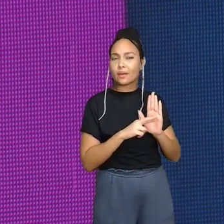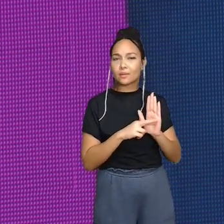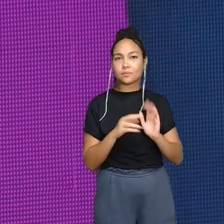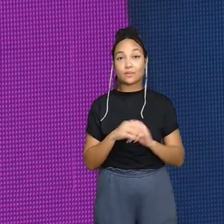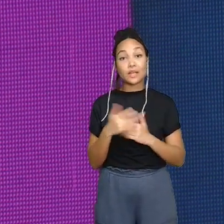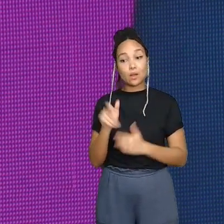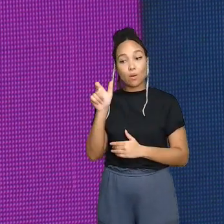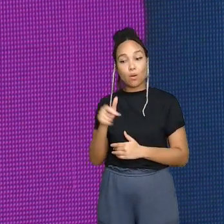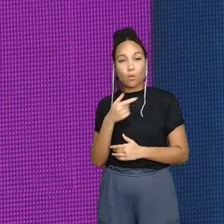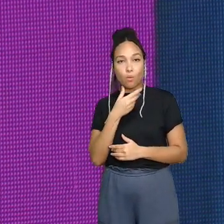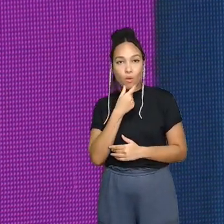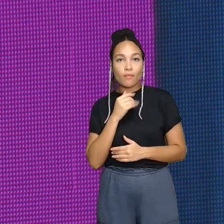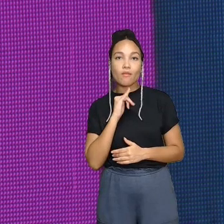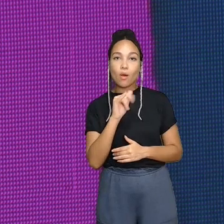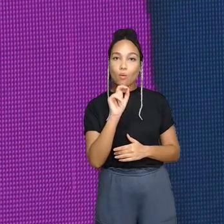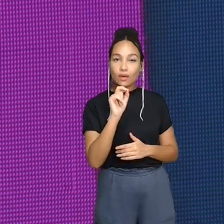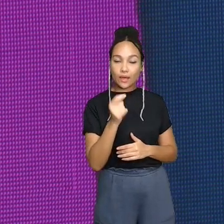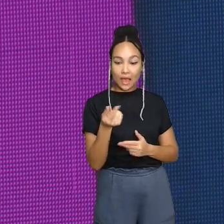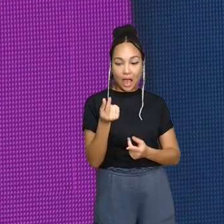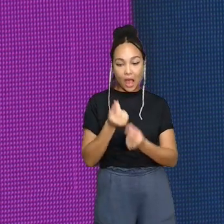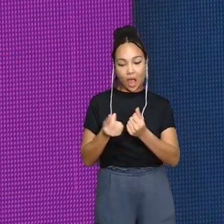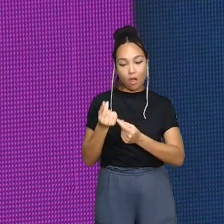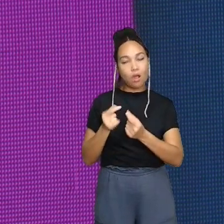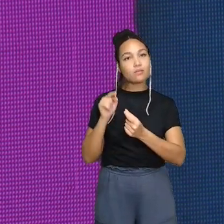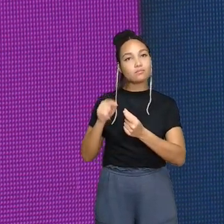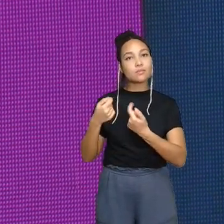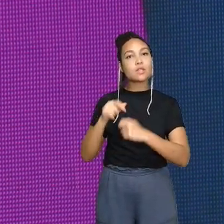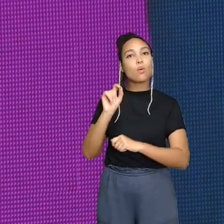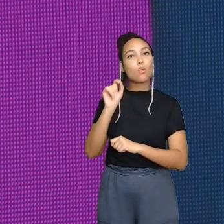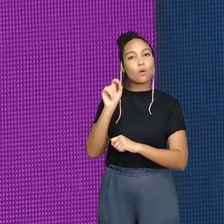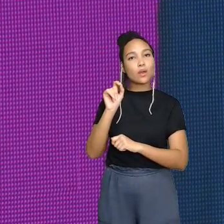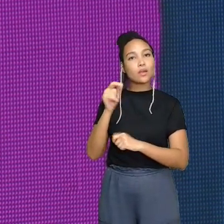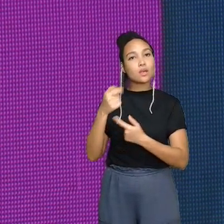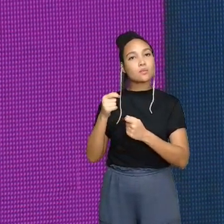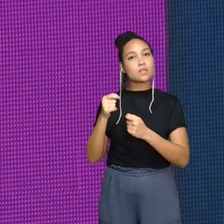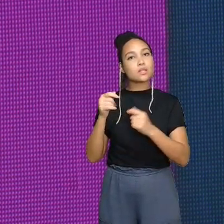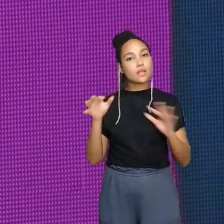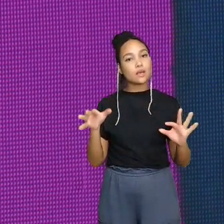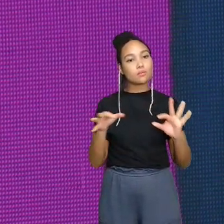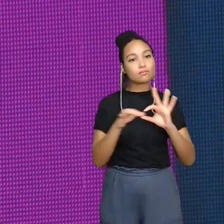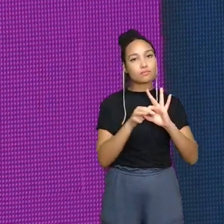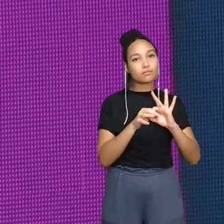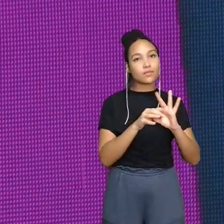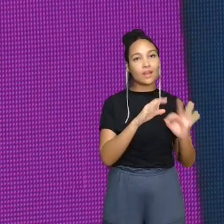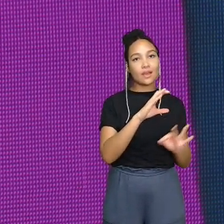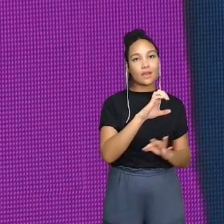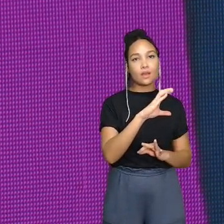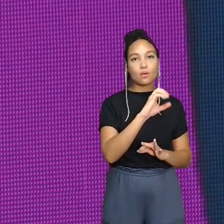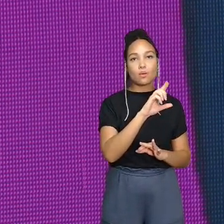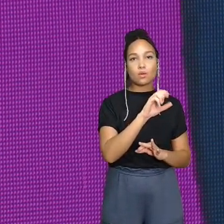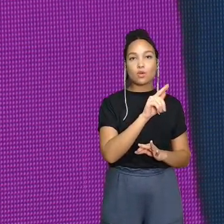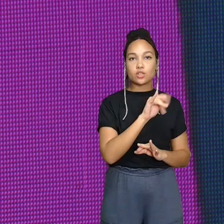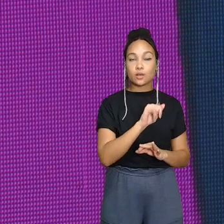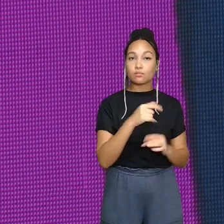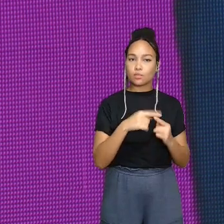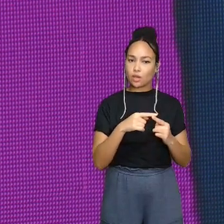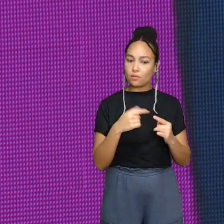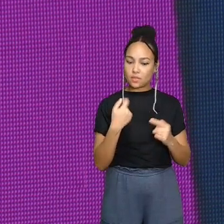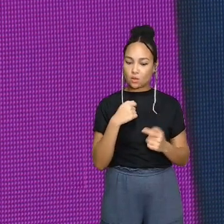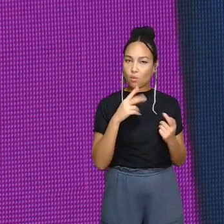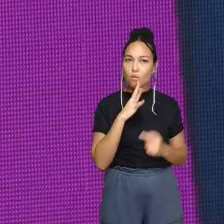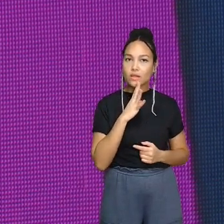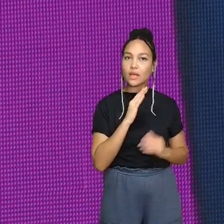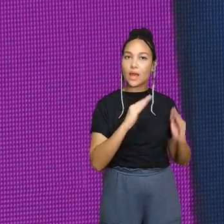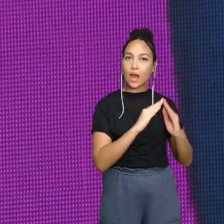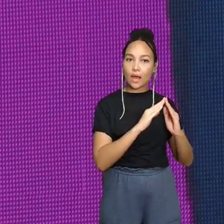a economia deveria ser um subcapítulo da ecologia. Afinal de contas, eu preciso conhecer a minha casa para depois estabelecer